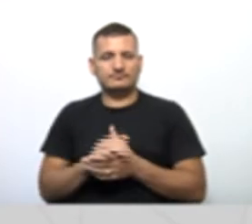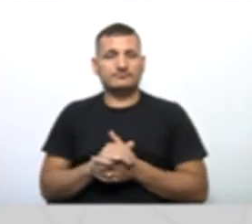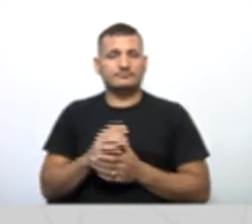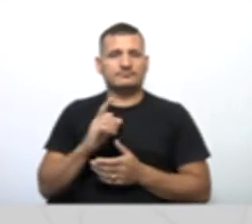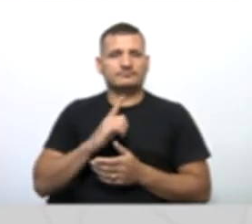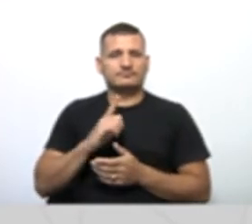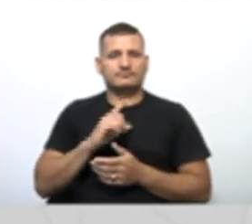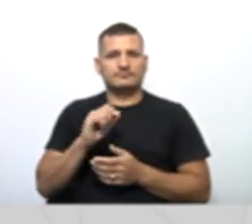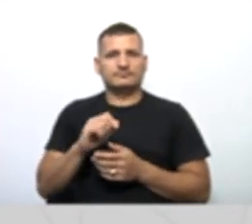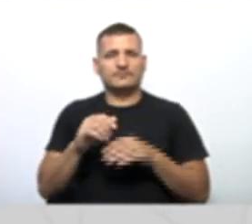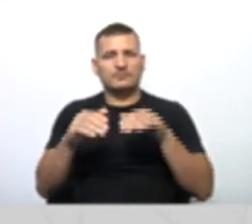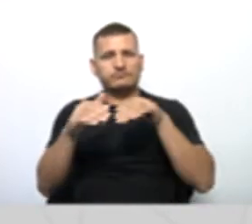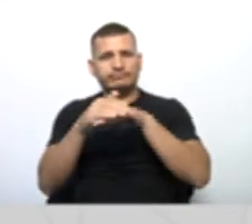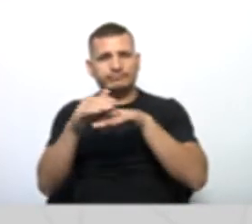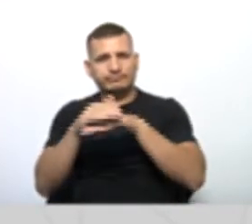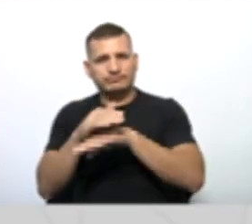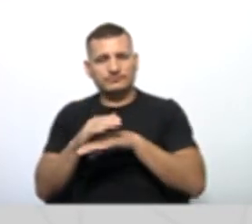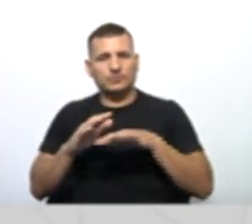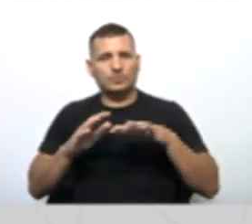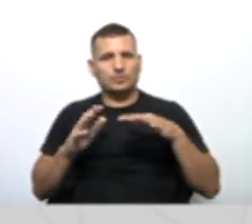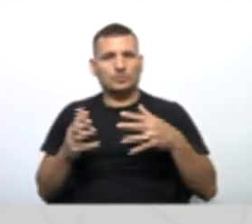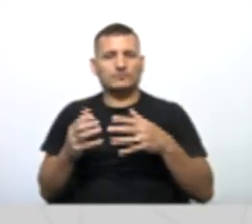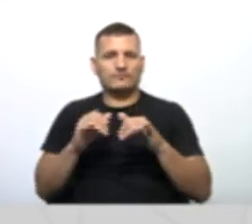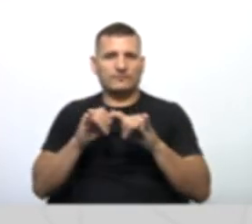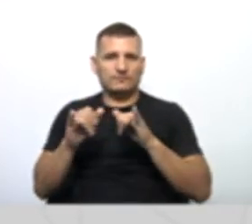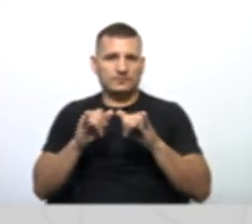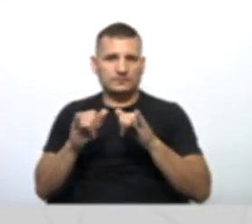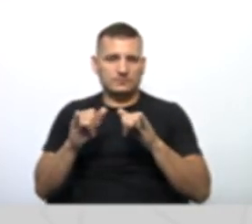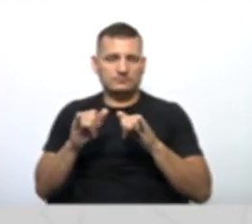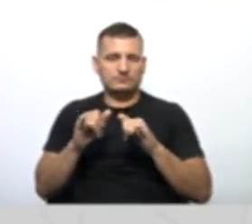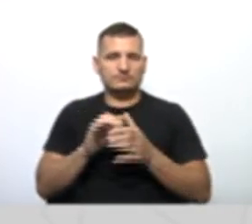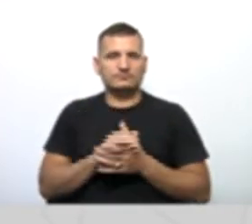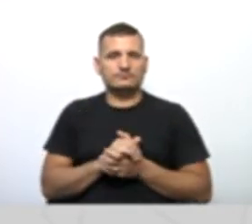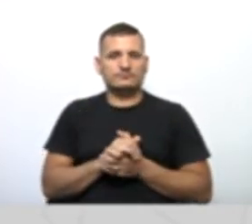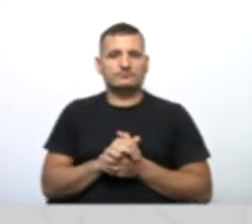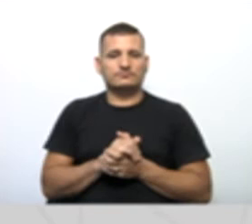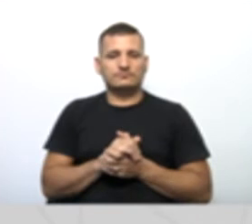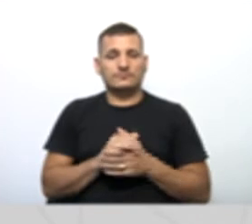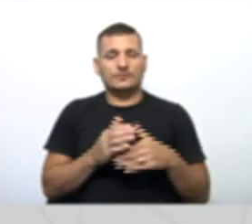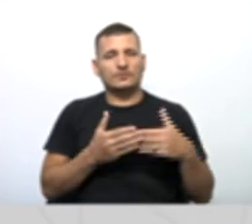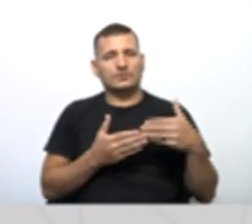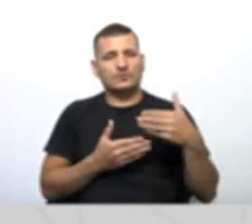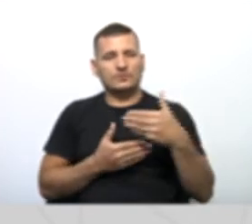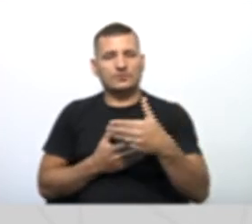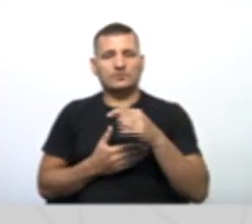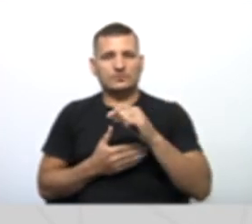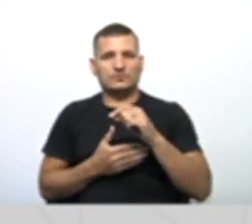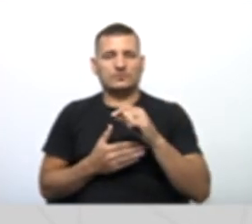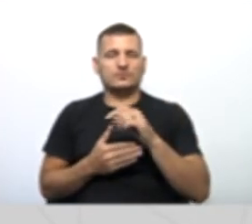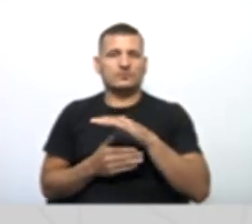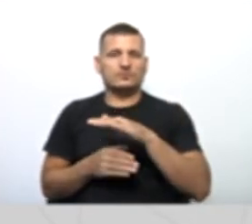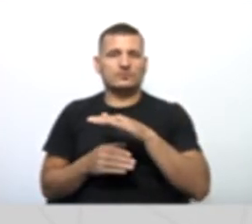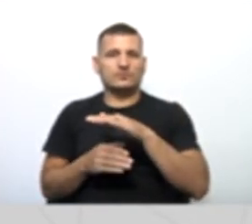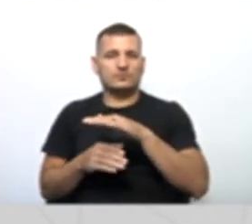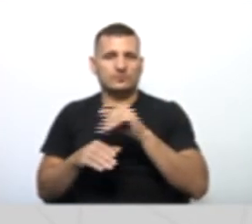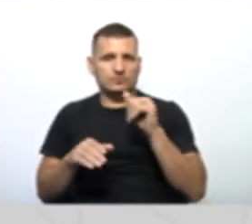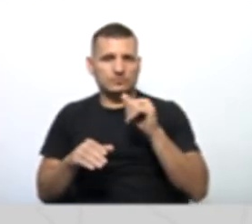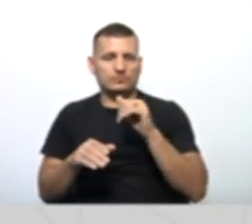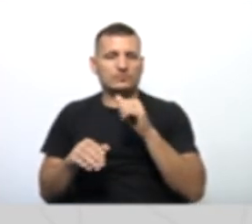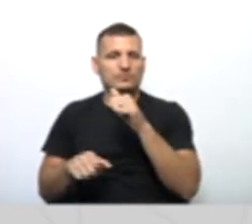armazenado todas as informações geradas durante o andamento da solicitação de modificação. Então, sempre